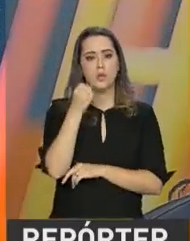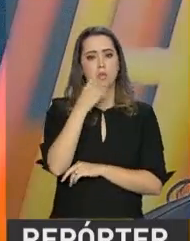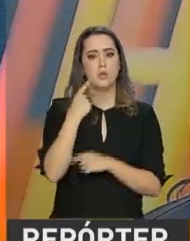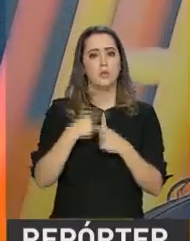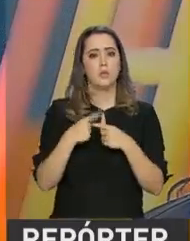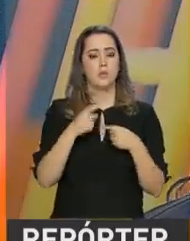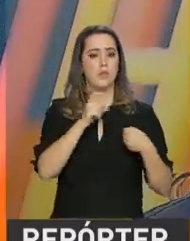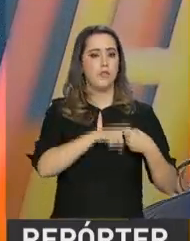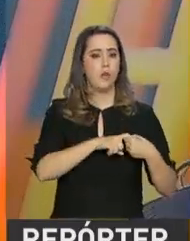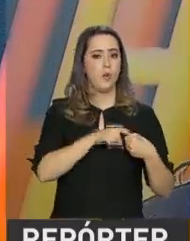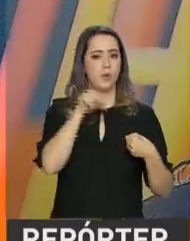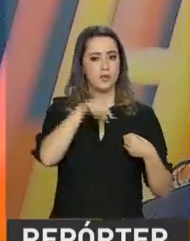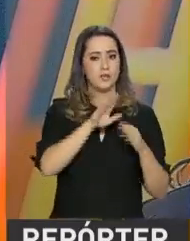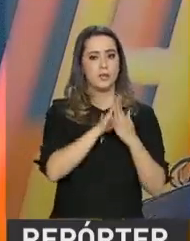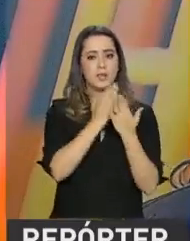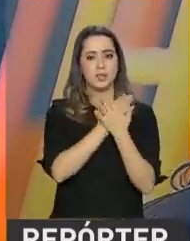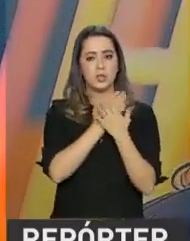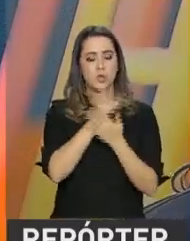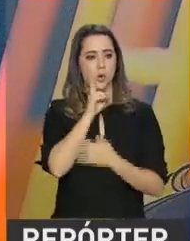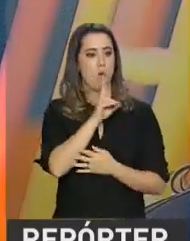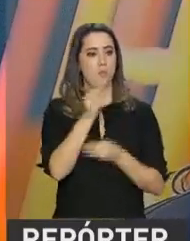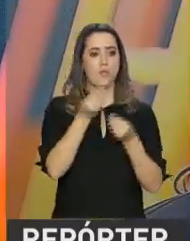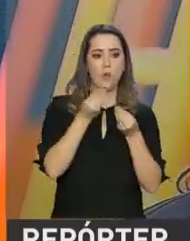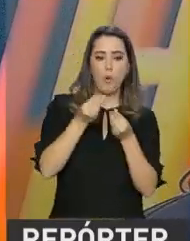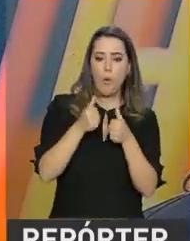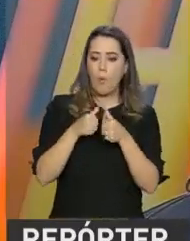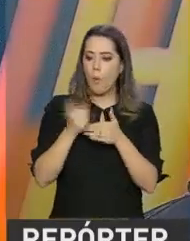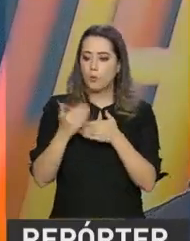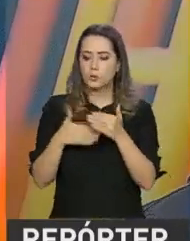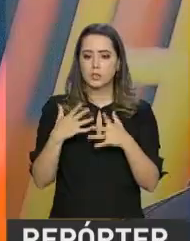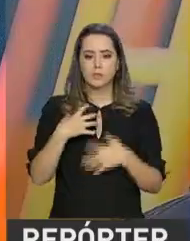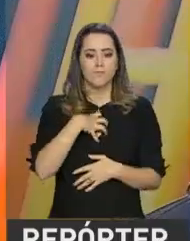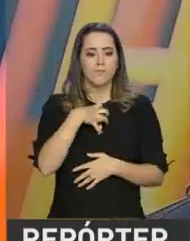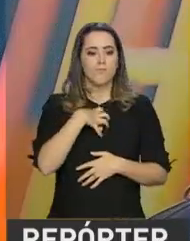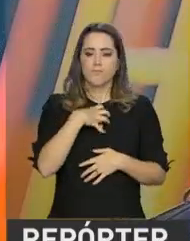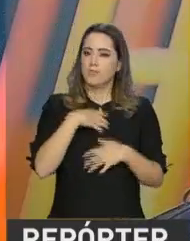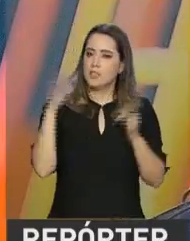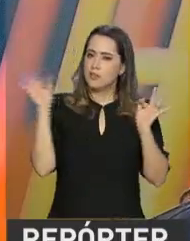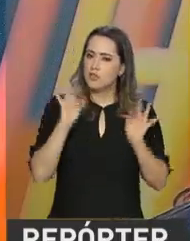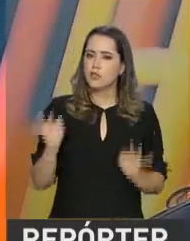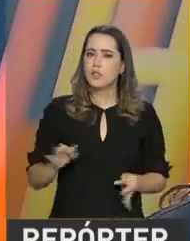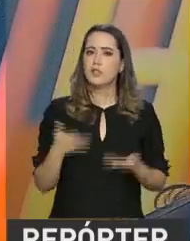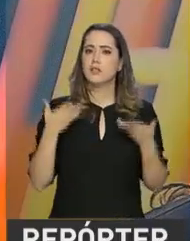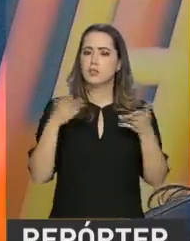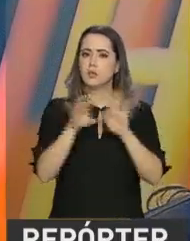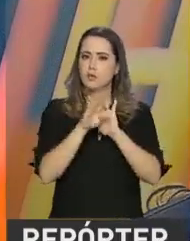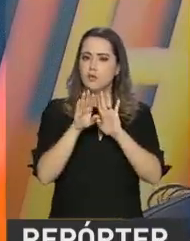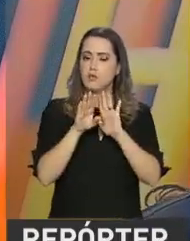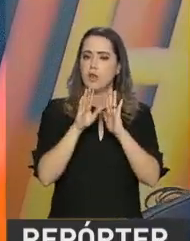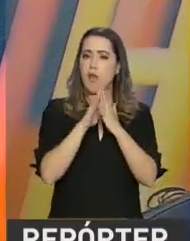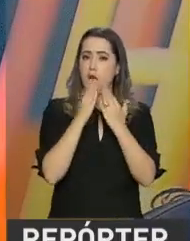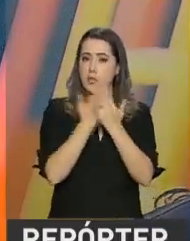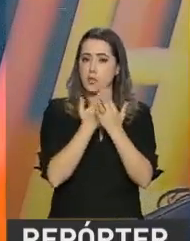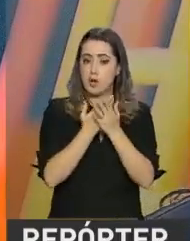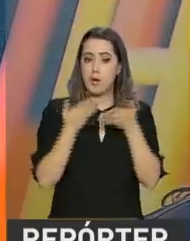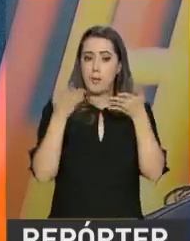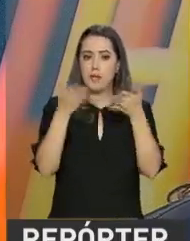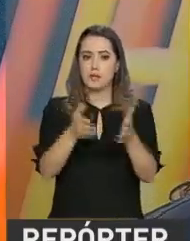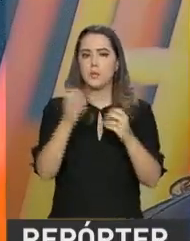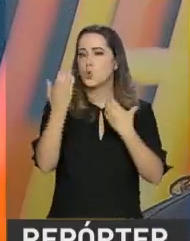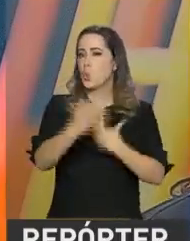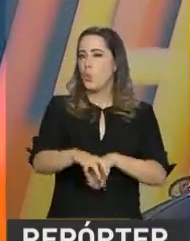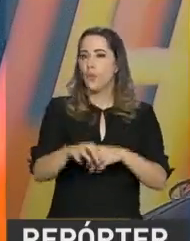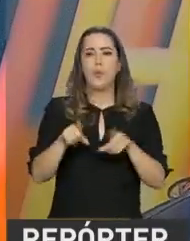eles voltam volta pra ver como a escola está eles se sentem grande e se dizem escola participante tremez concursos nem fico